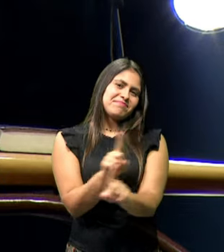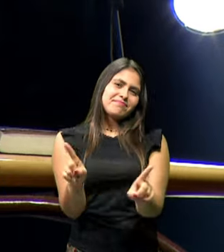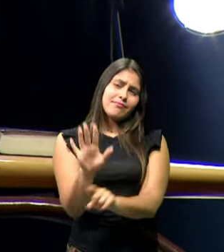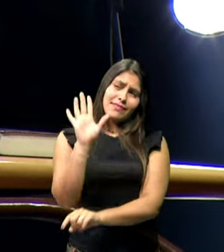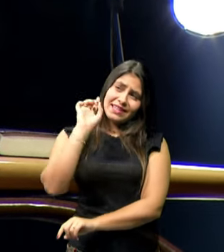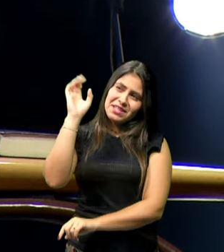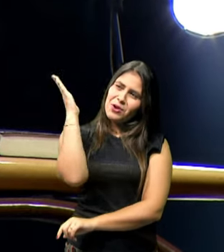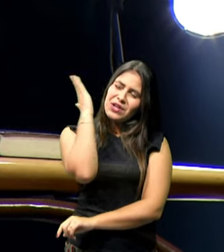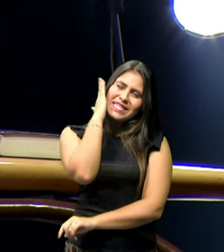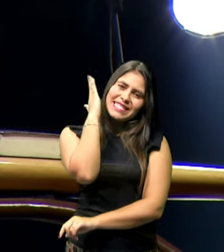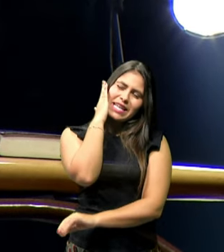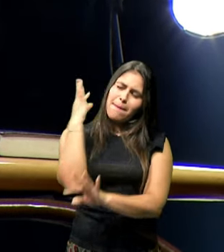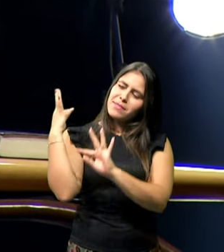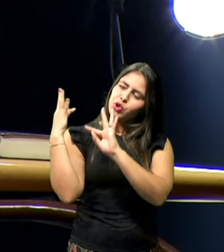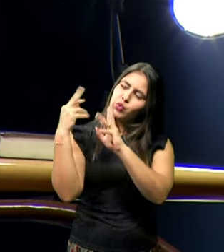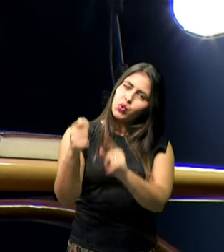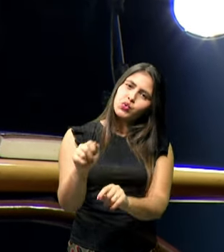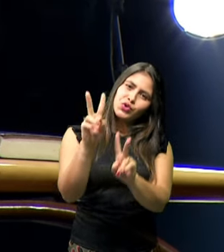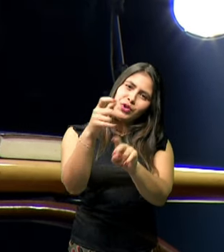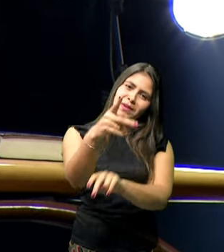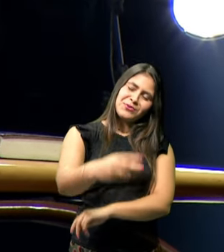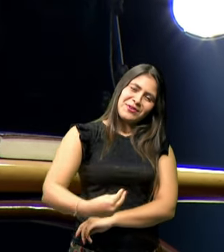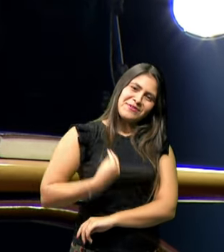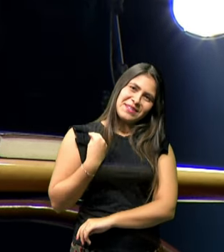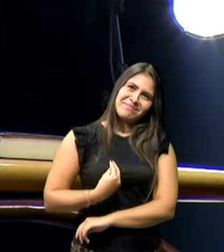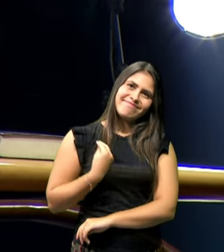Deus sabe tudo a teu respeito.